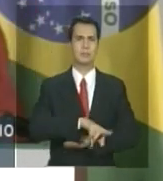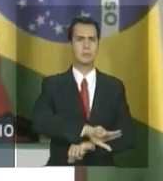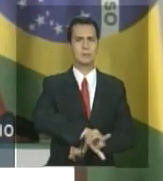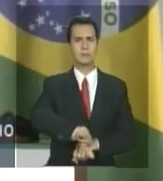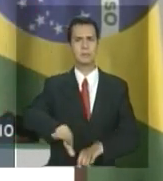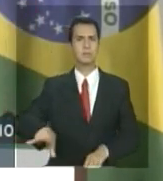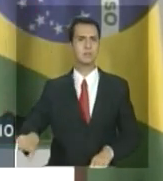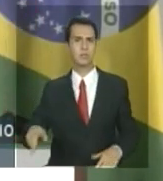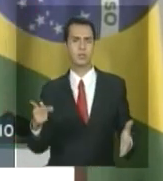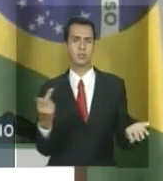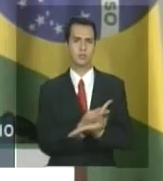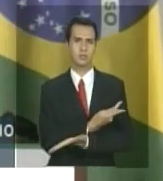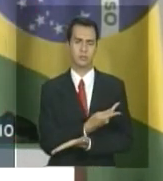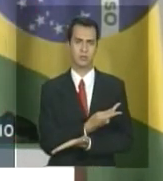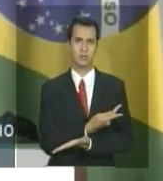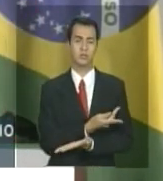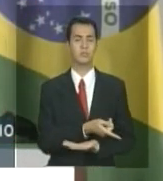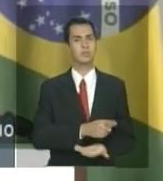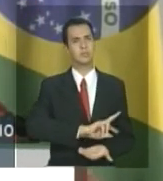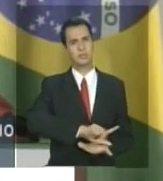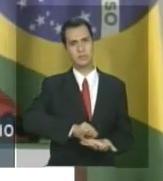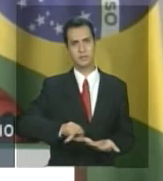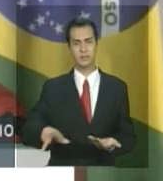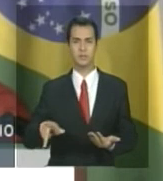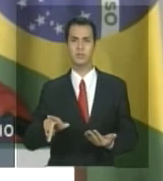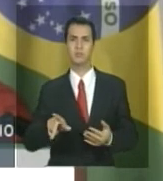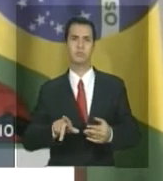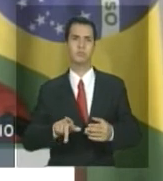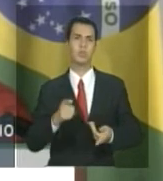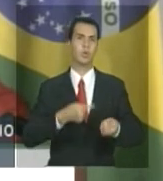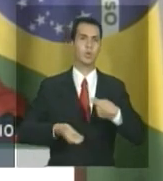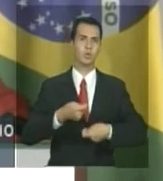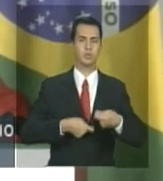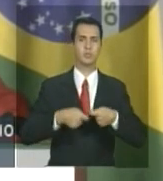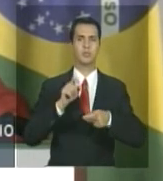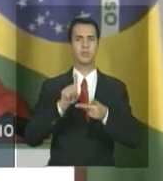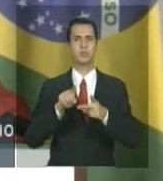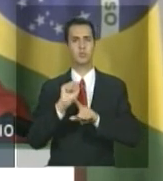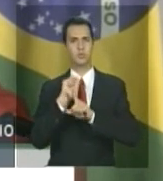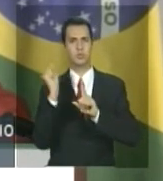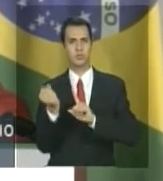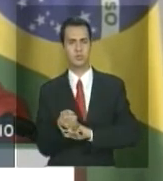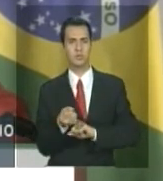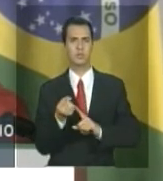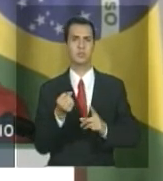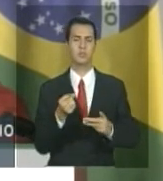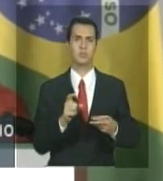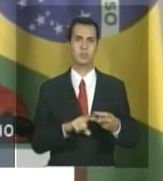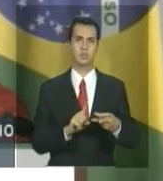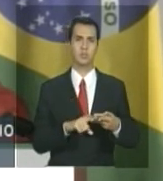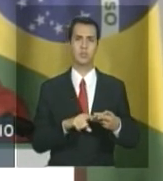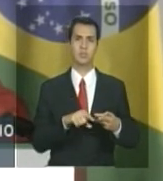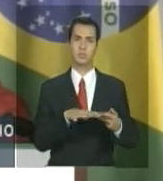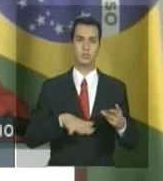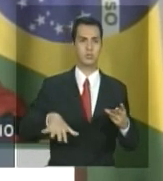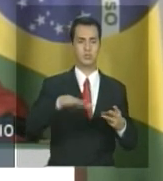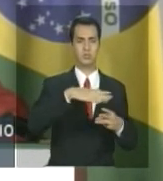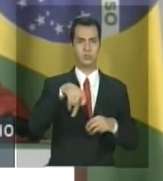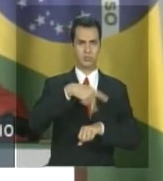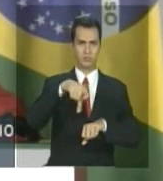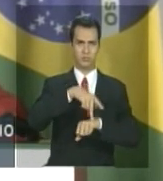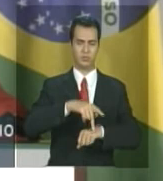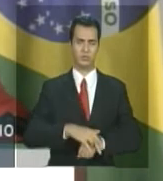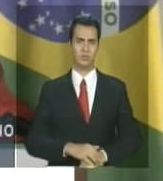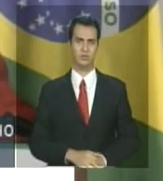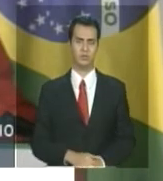diferentes situações, às diferentes estruturas econômicas, sociais e condições territoriais dos países.